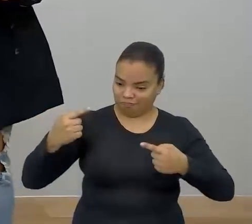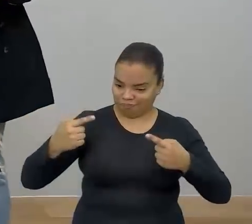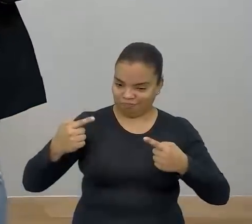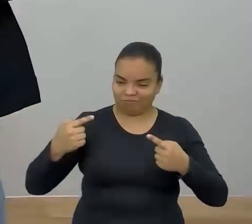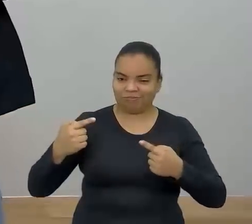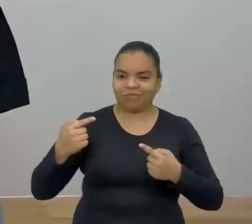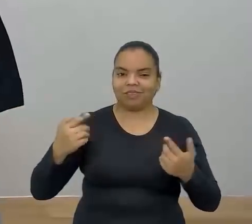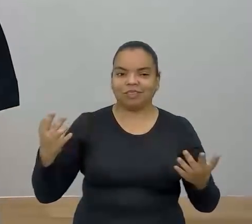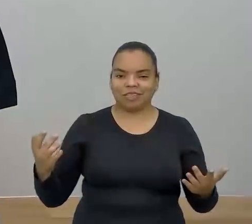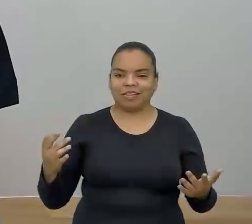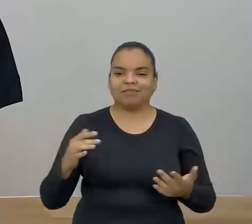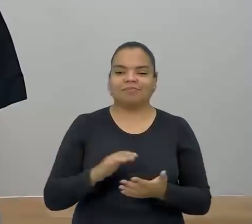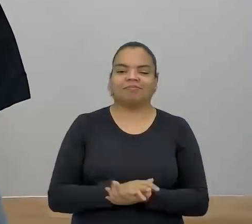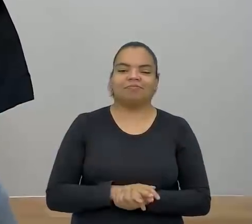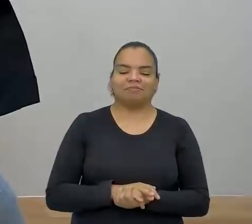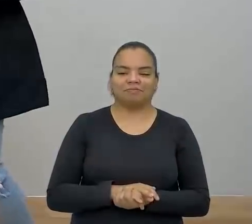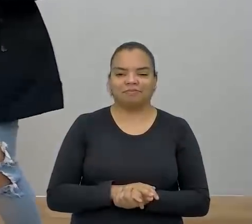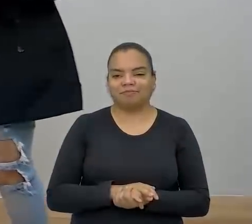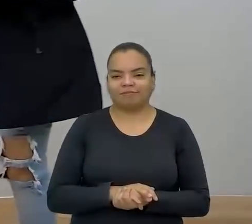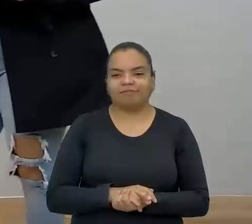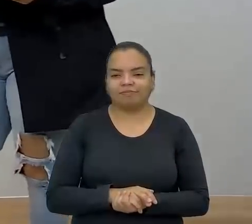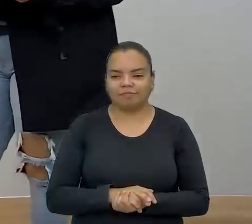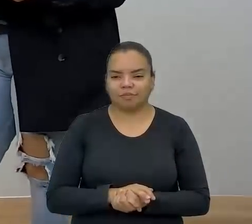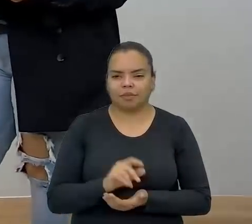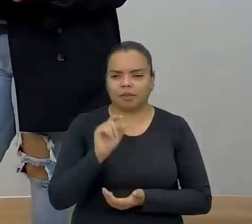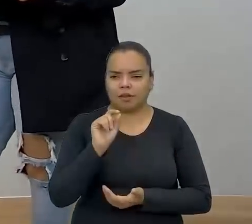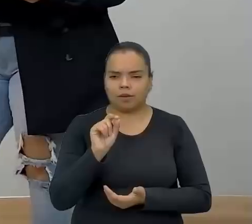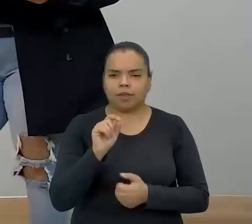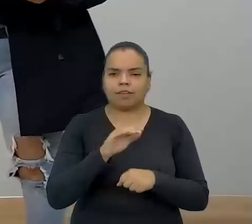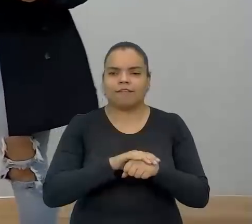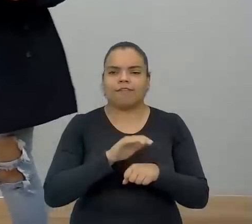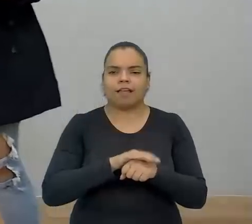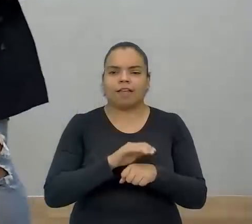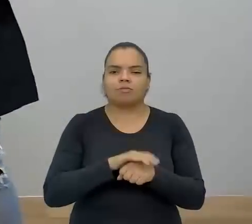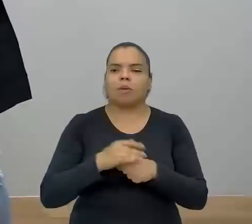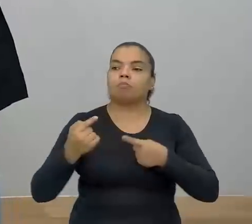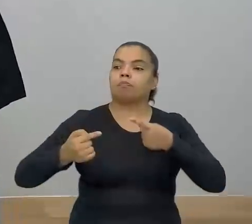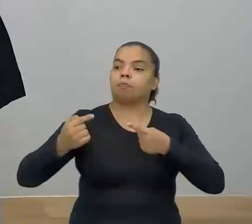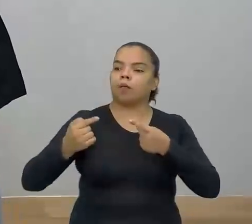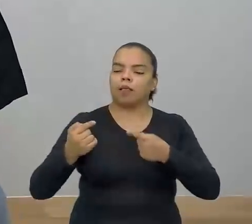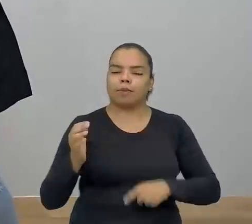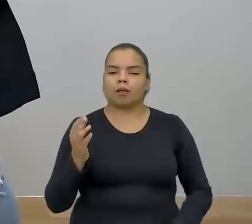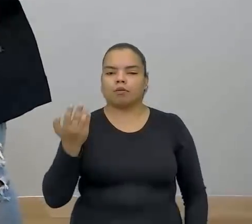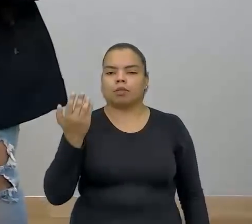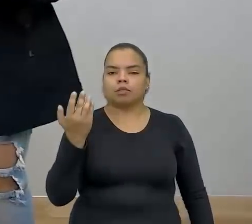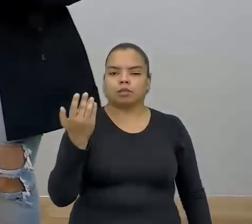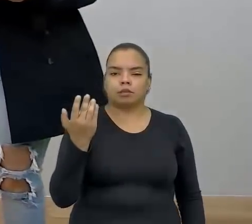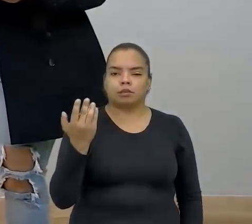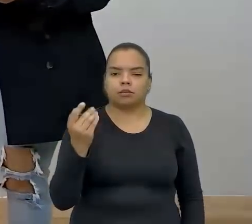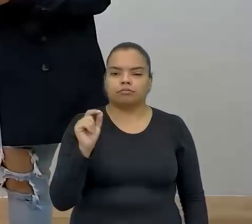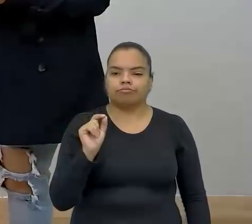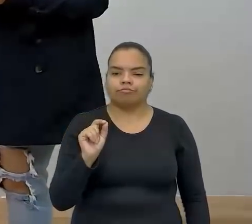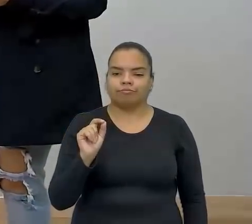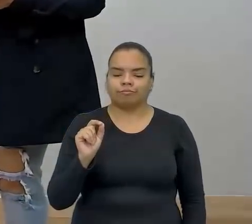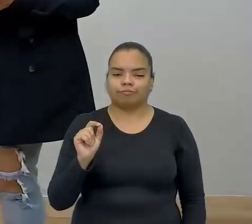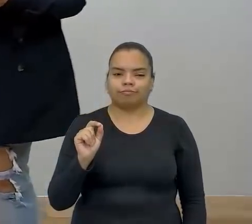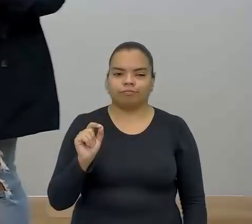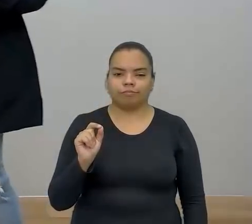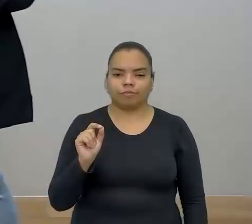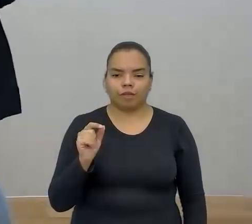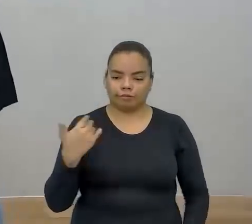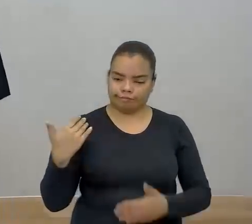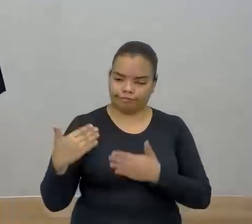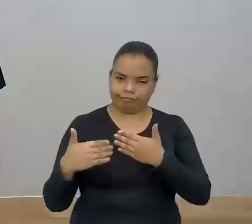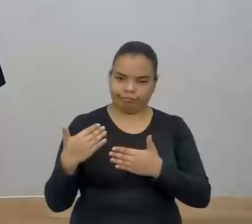Ela traz polêmica, não é isso? E o que faz uma polêmica acontecer, gente? Vamos pensar, né? Por esse percurso que a gente vai